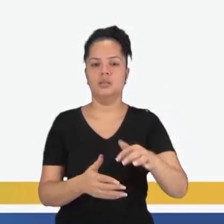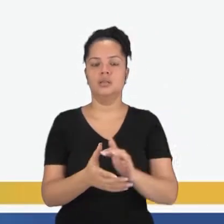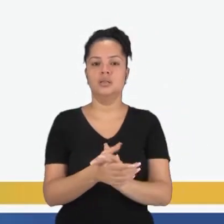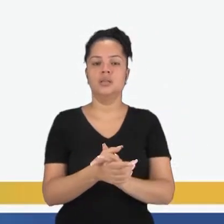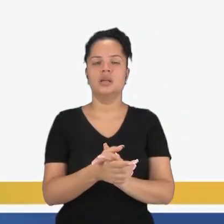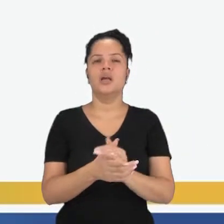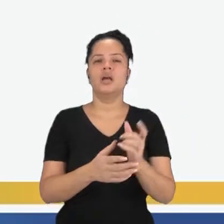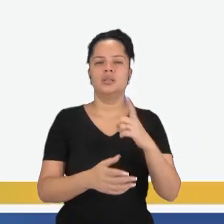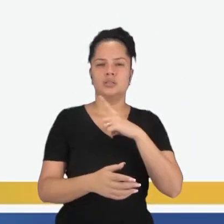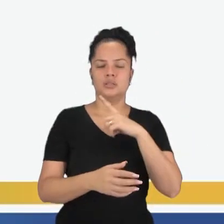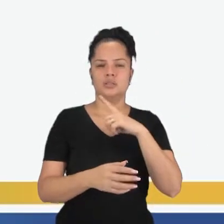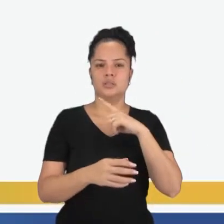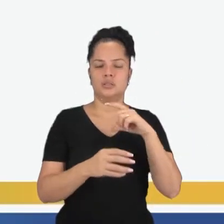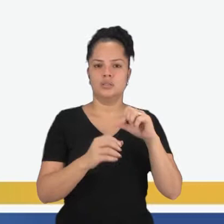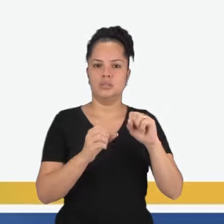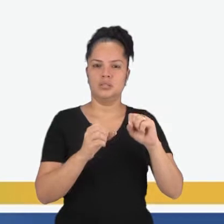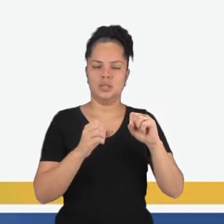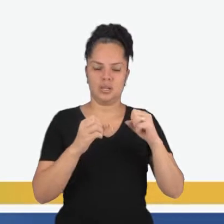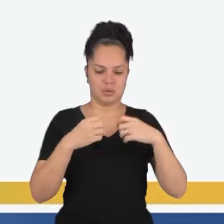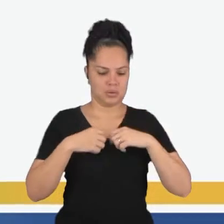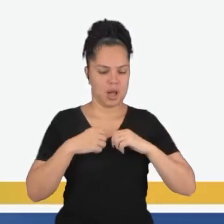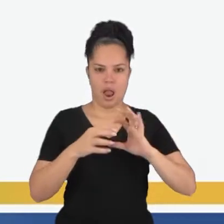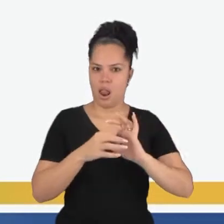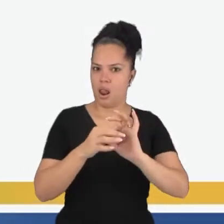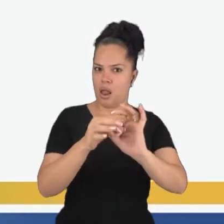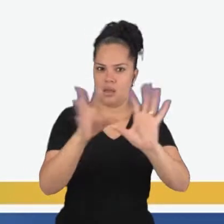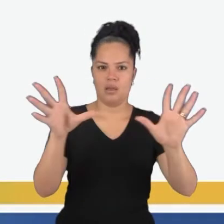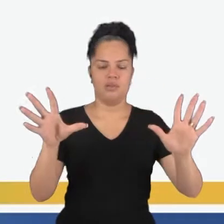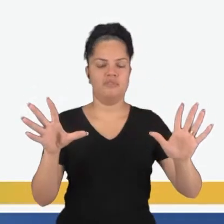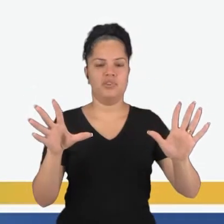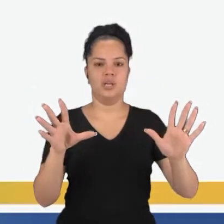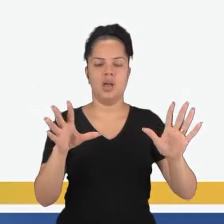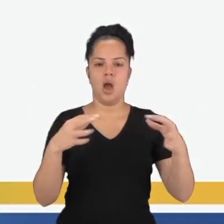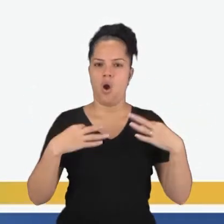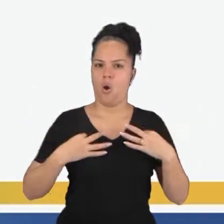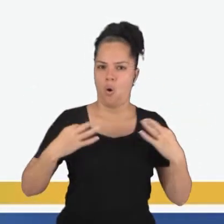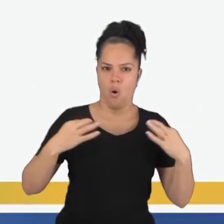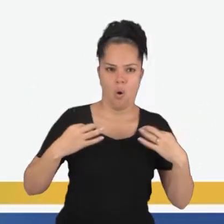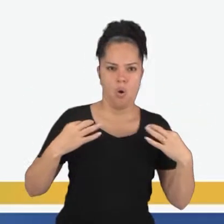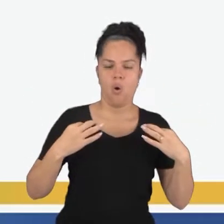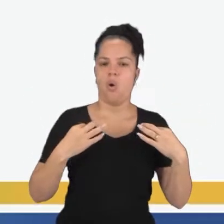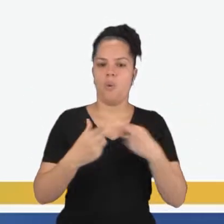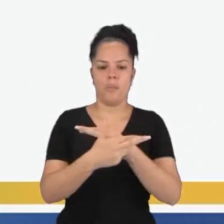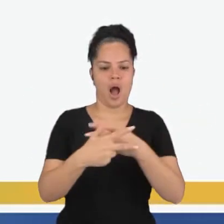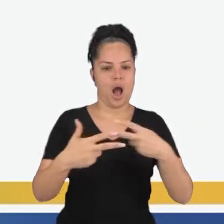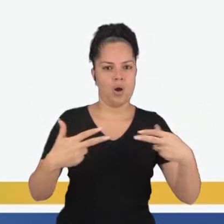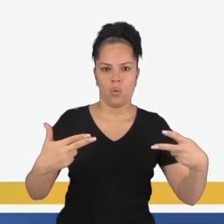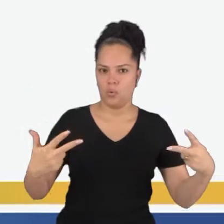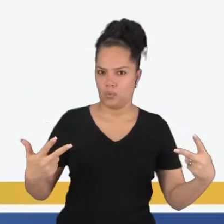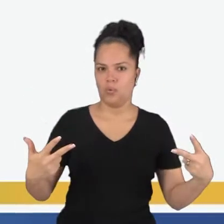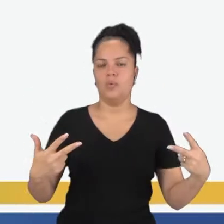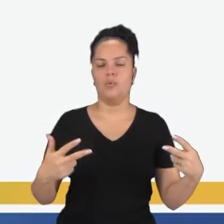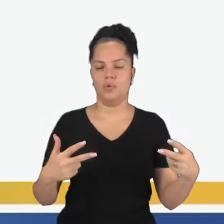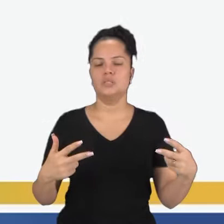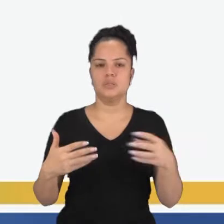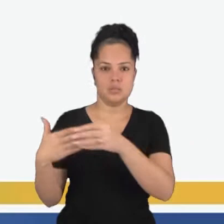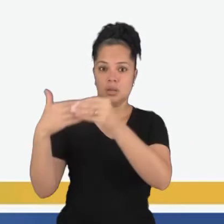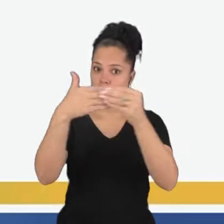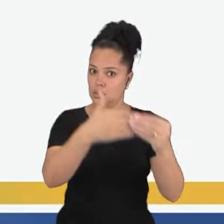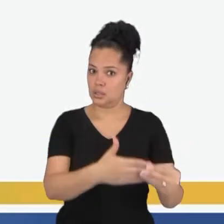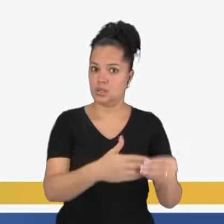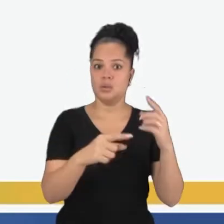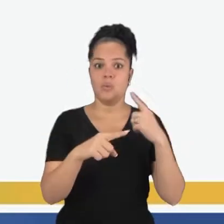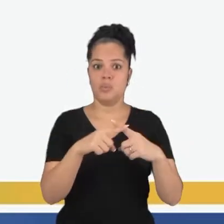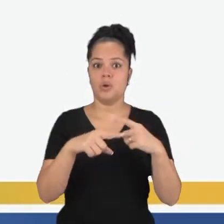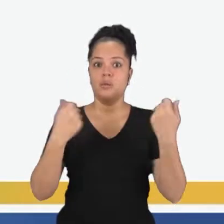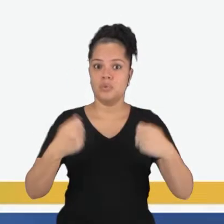eram despojados de suas roupas e seus pertences que ainda carregassem consigo, para serem